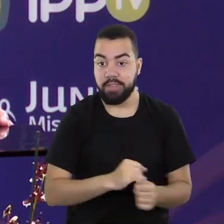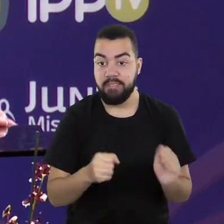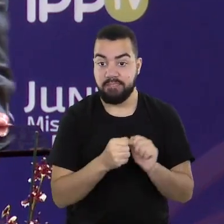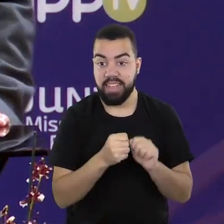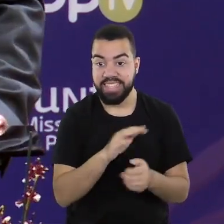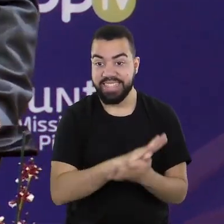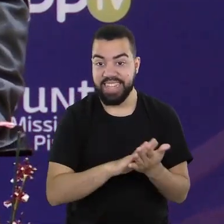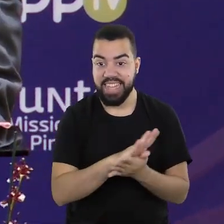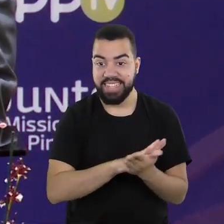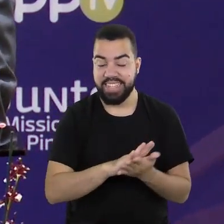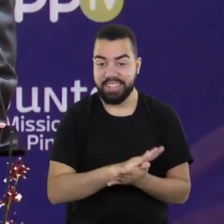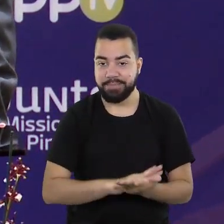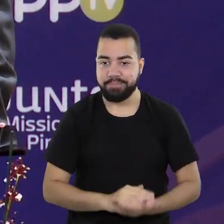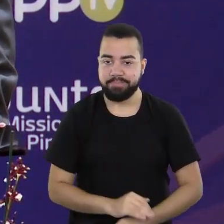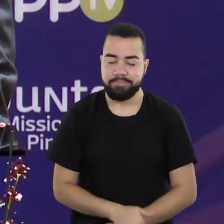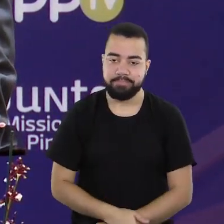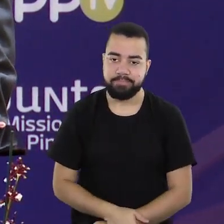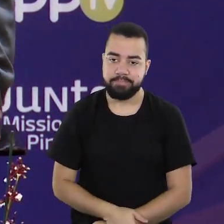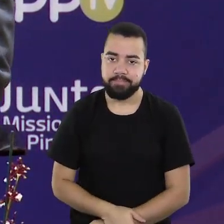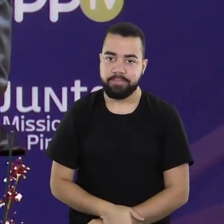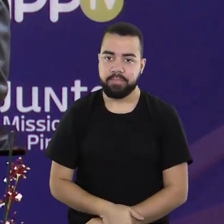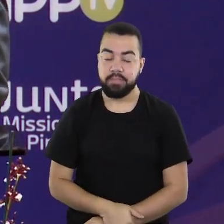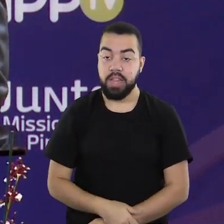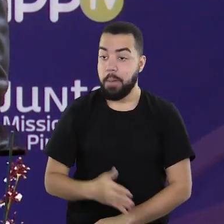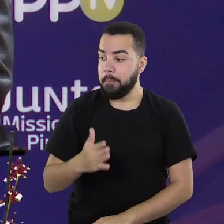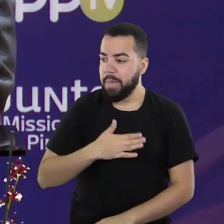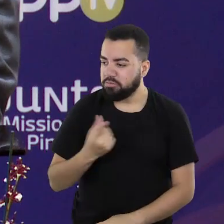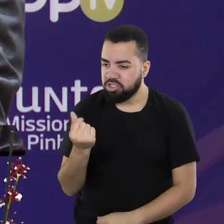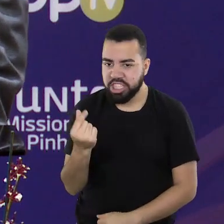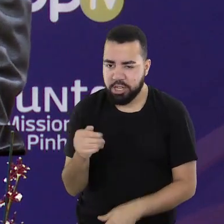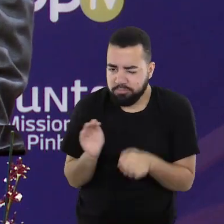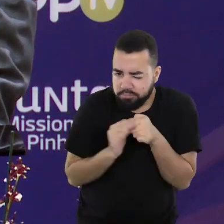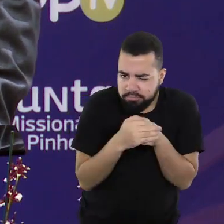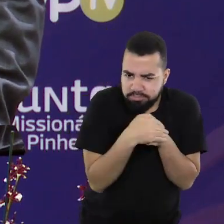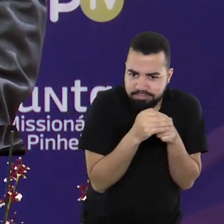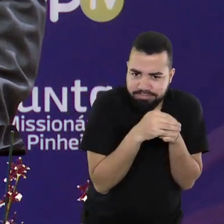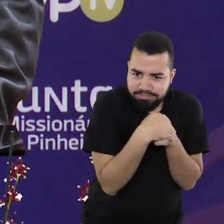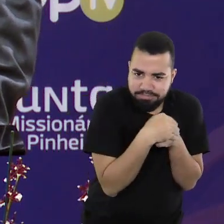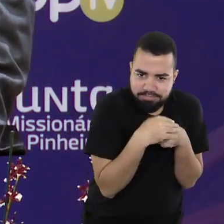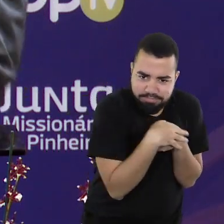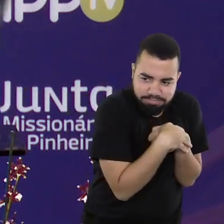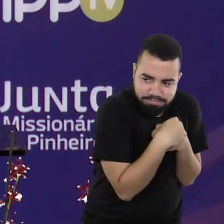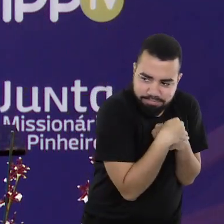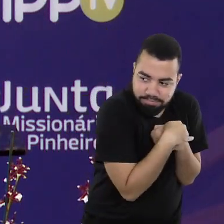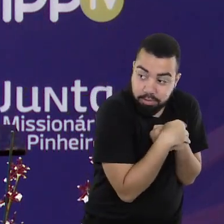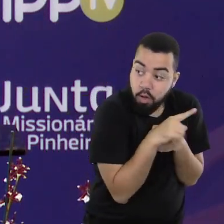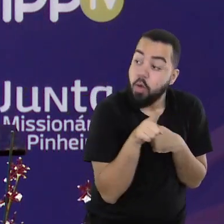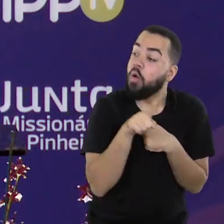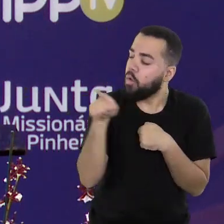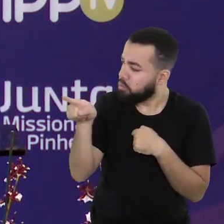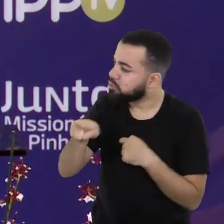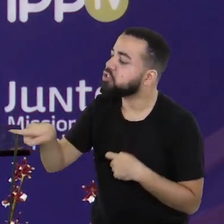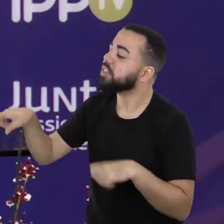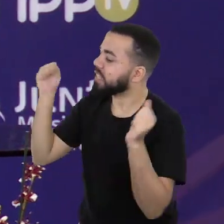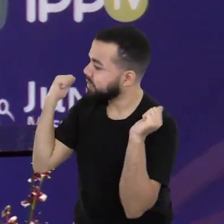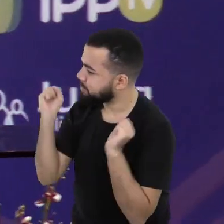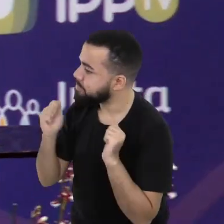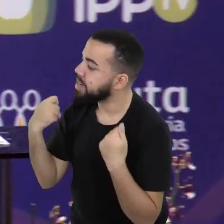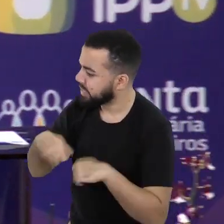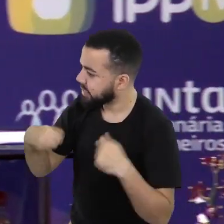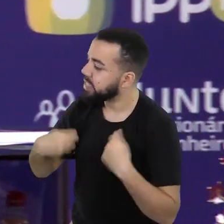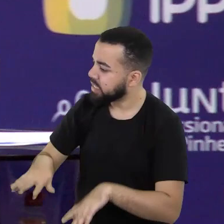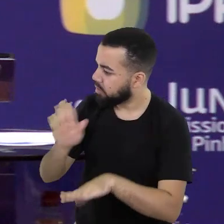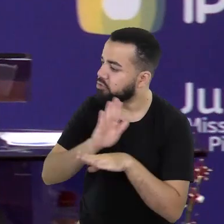não é para eu gastar o meu dinheiro com o outro, gastar o meu tempo com o outro. O meu discurso é para que o outro gaste tempo com o